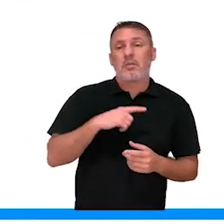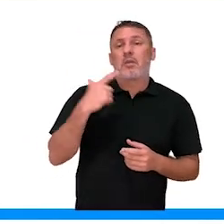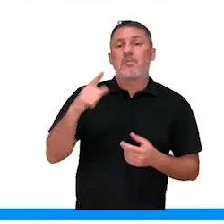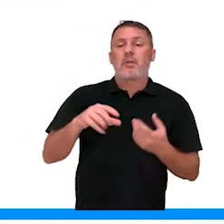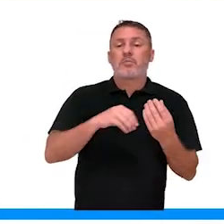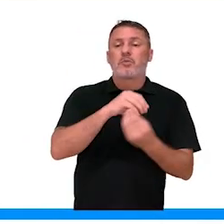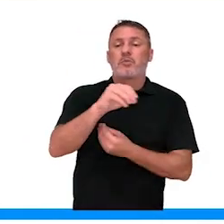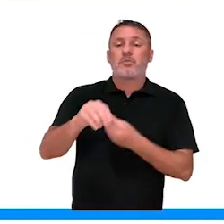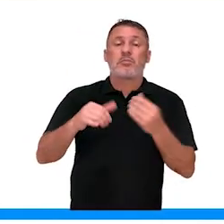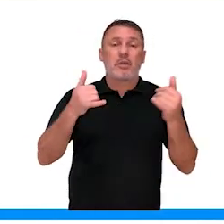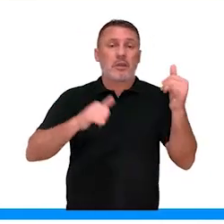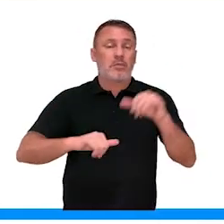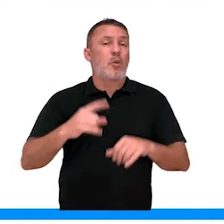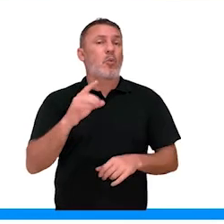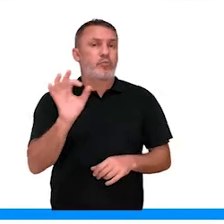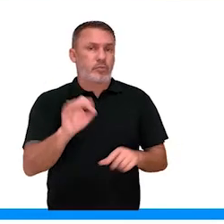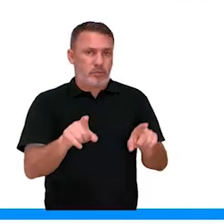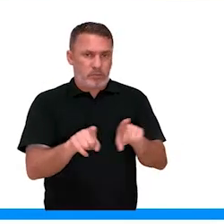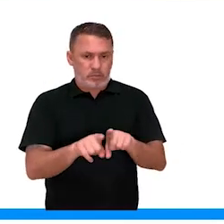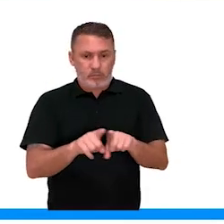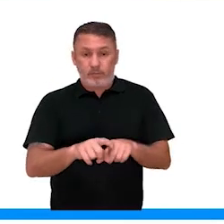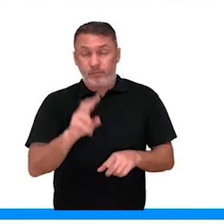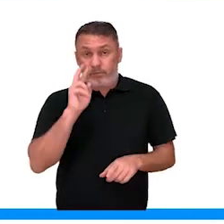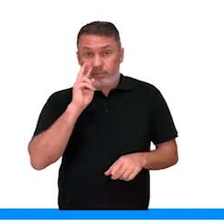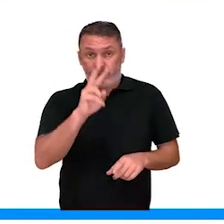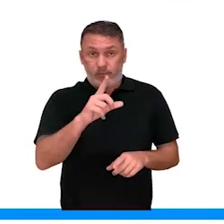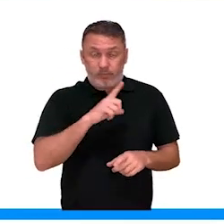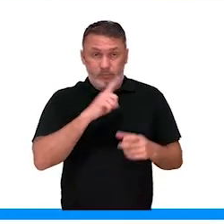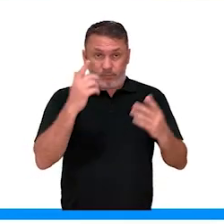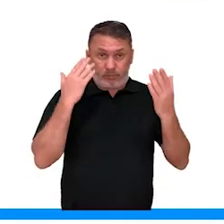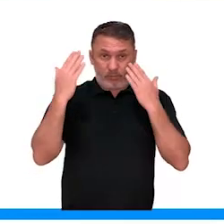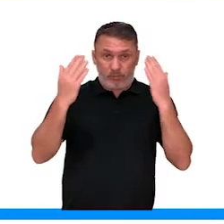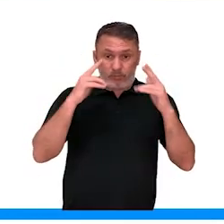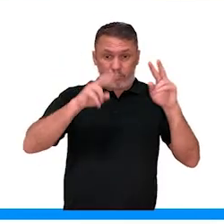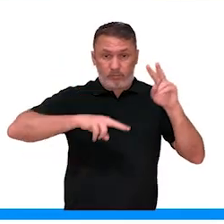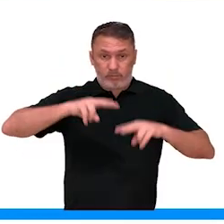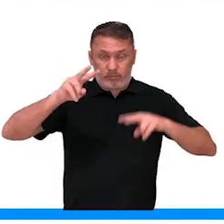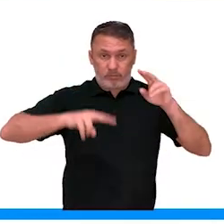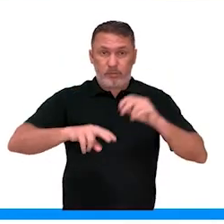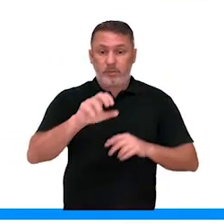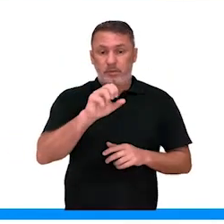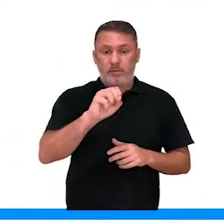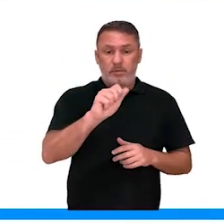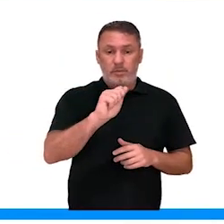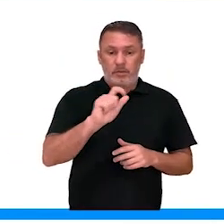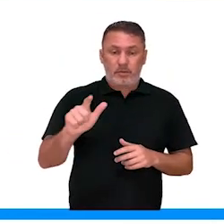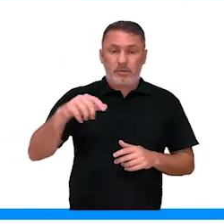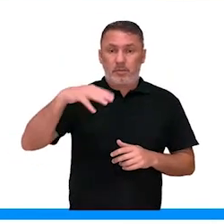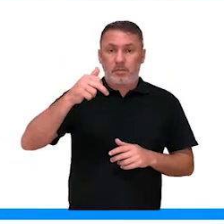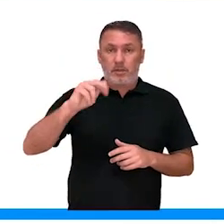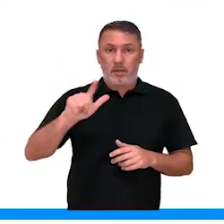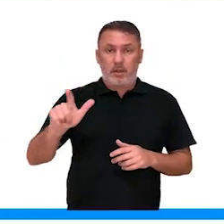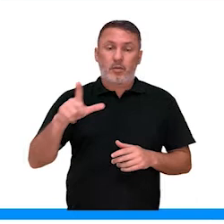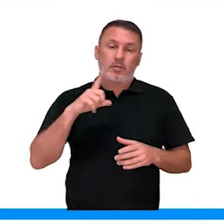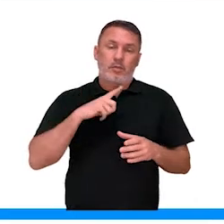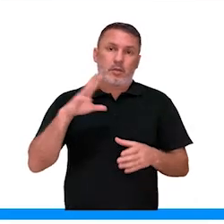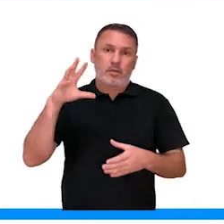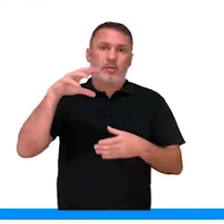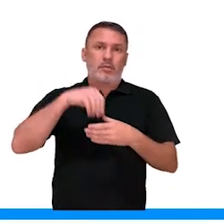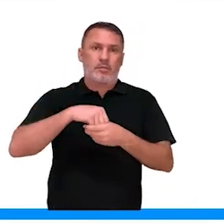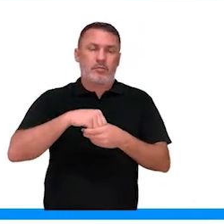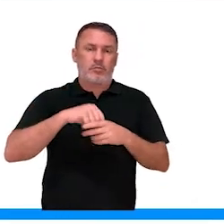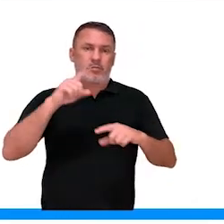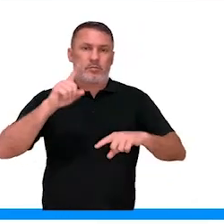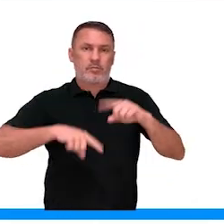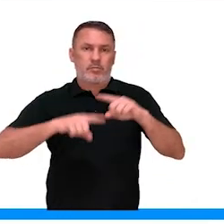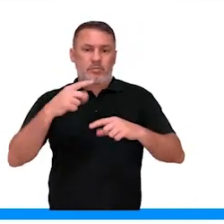outras substâncias, 1% também. Como vocês podem analisar, os sais minerais, eles estão dentro dessas